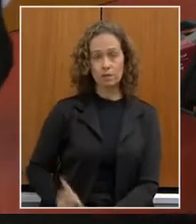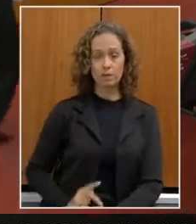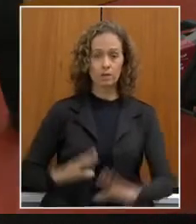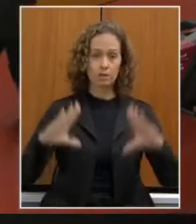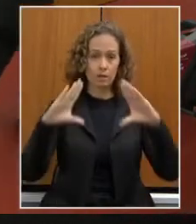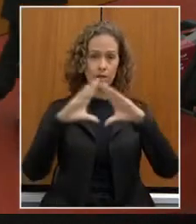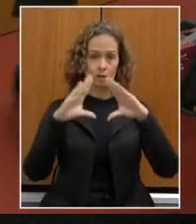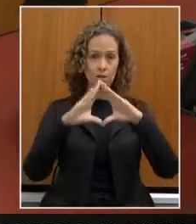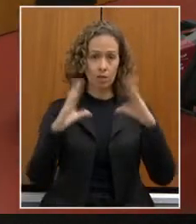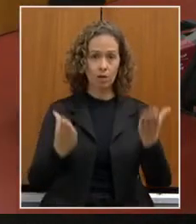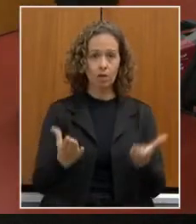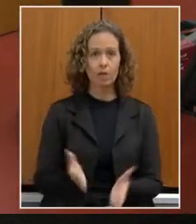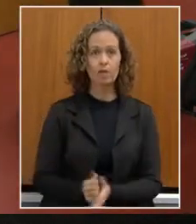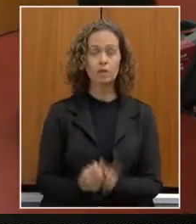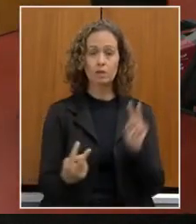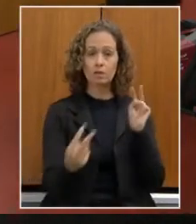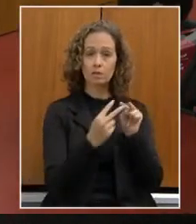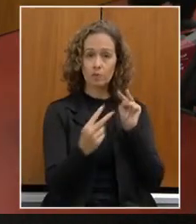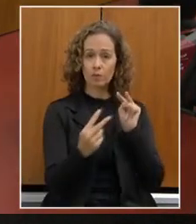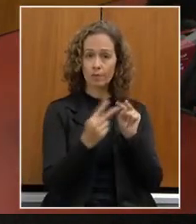remotamente só tem a palavra